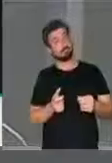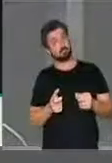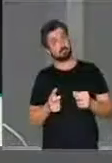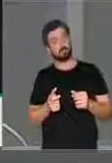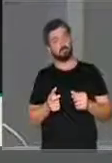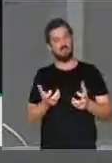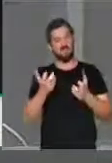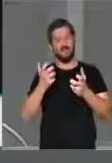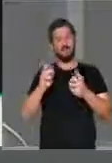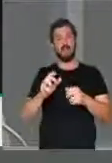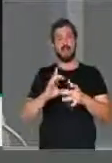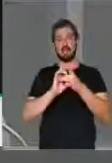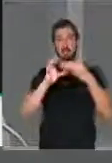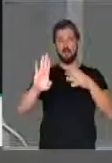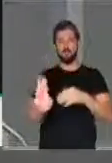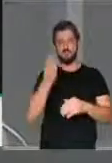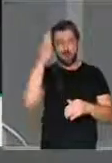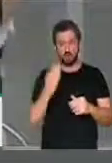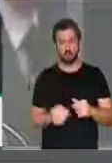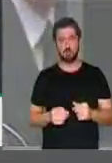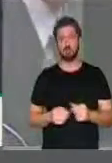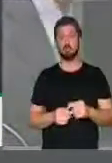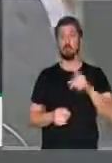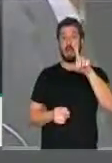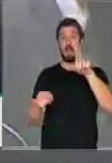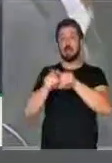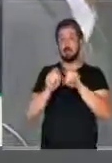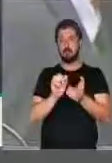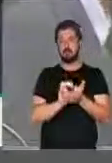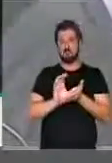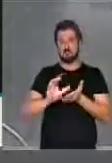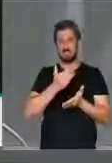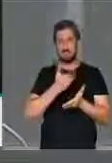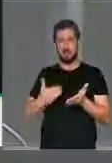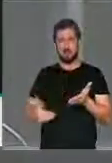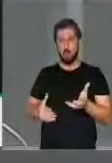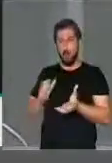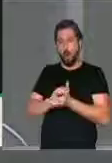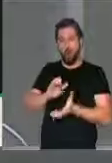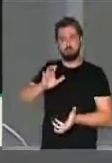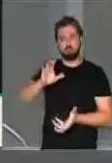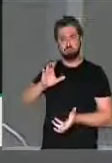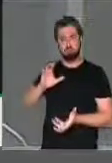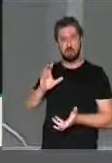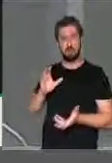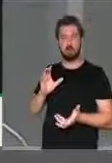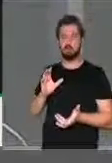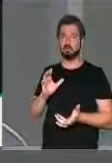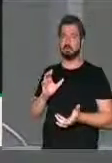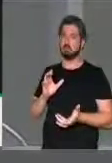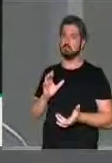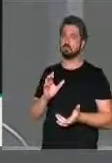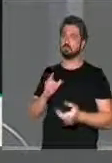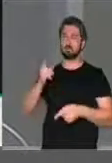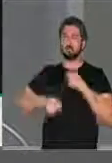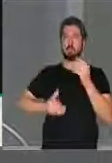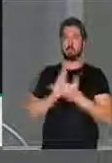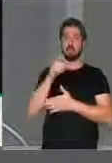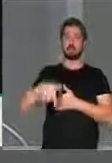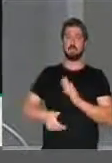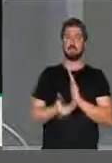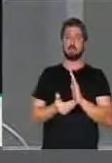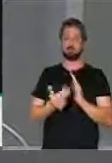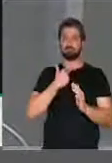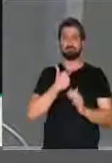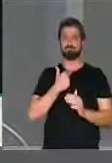de falsear a democracia brasileira e ainda com esse financiamento público do fundão, seja aprovado aqui